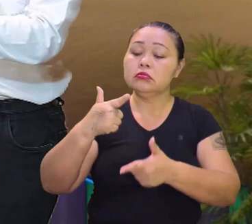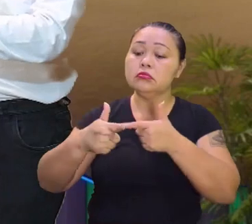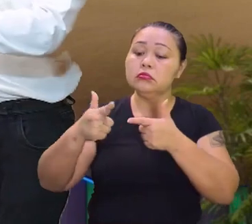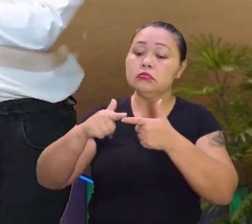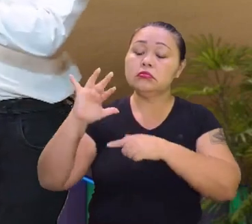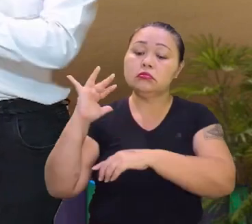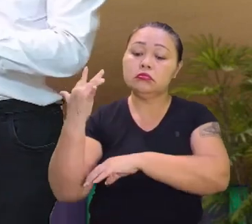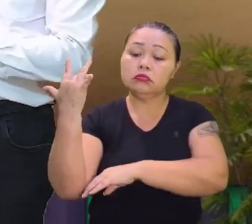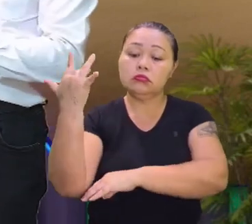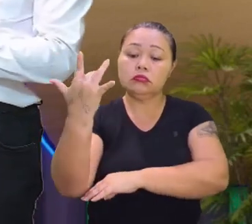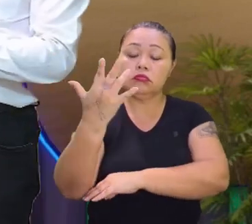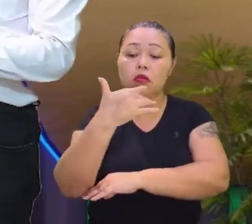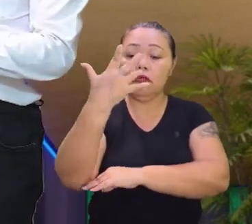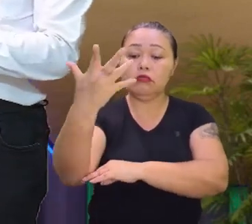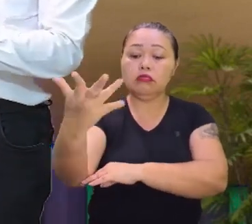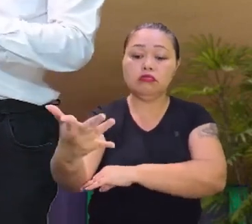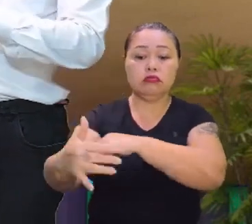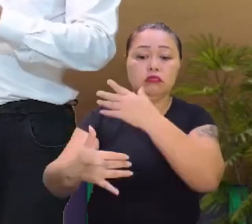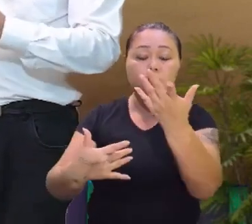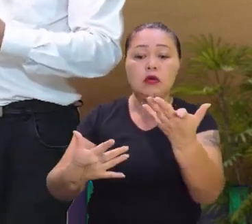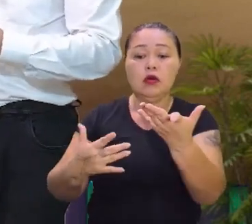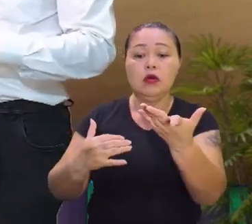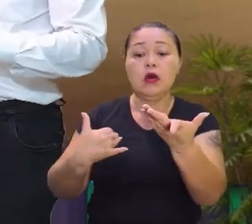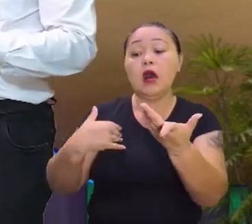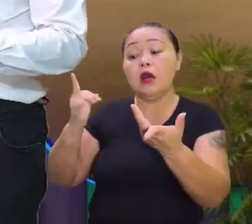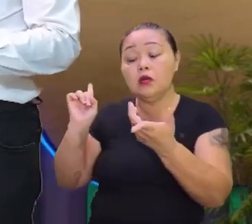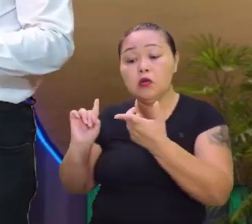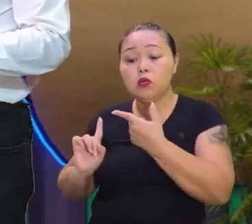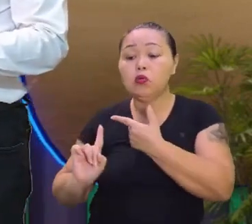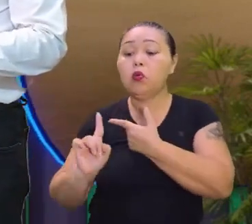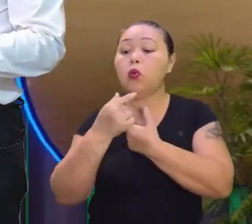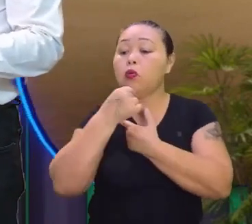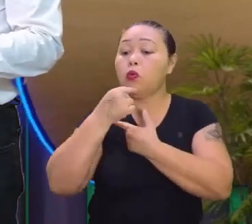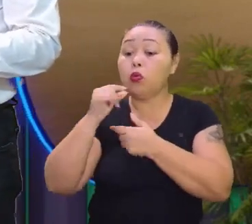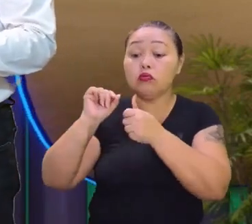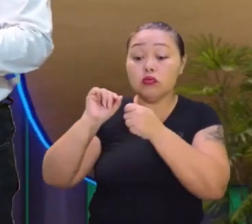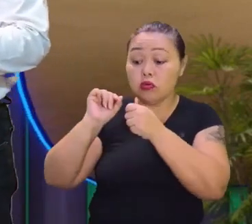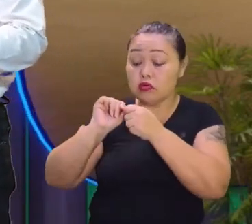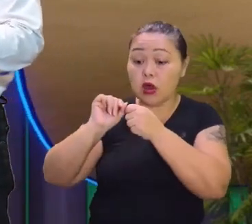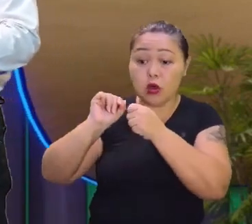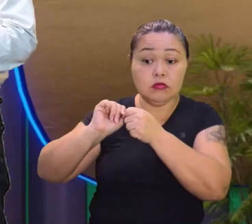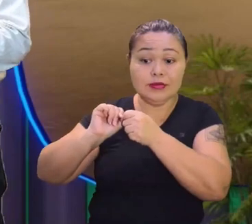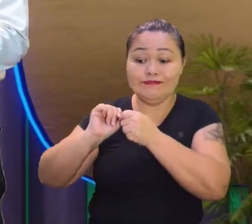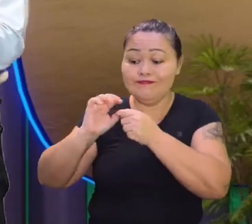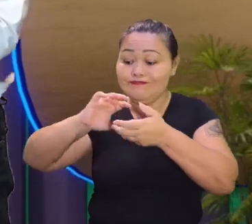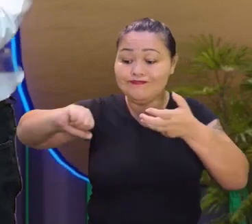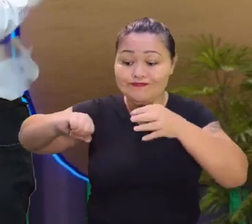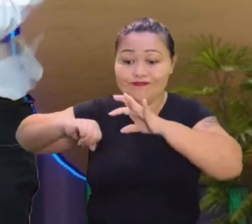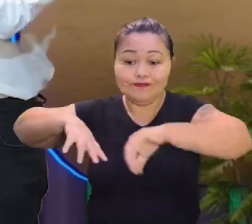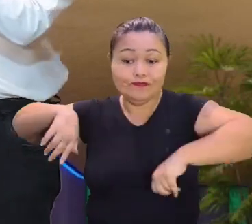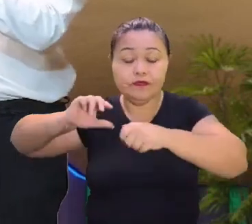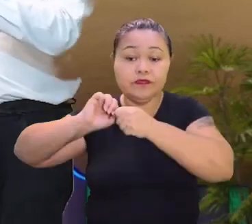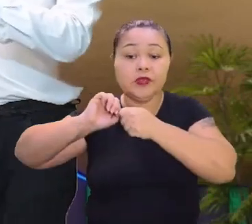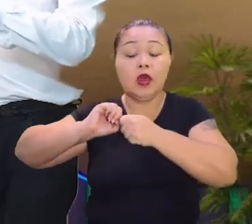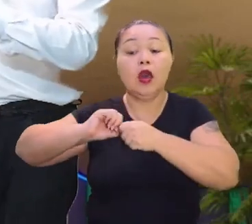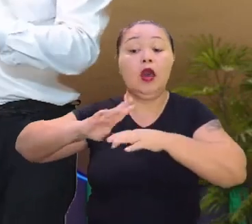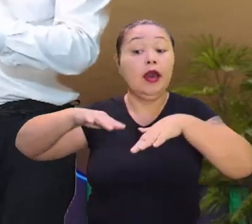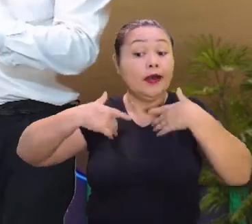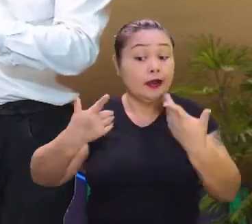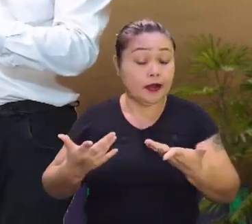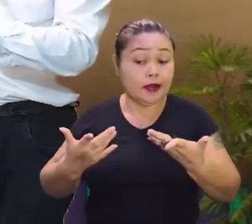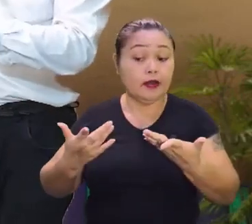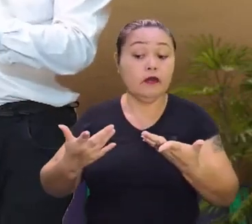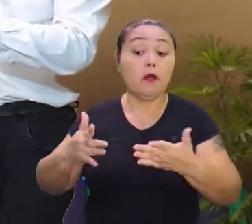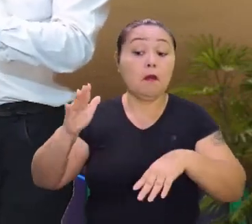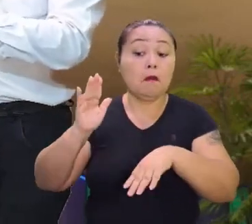ambiental do qual você está falando. Exatamente. A ação antrópica. Exato. Inclusive, se